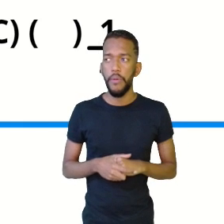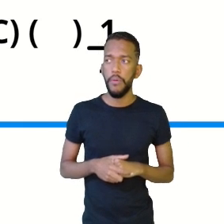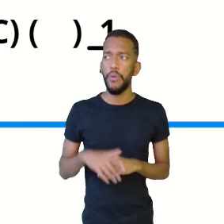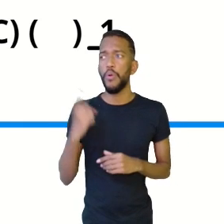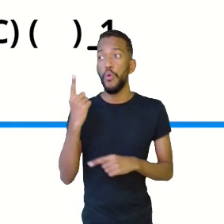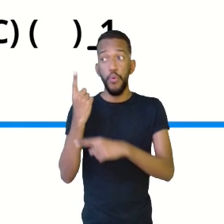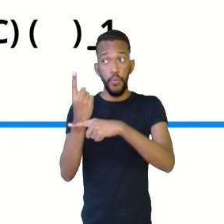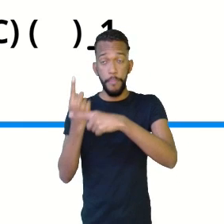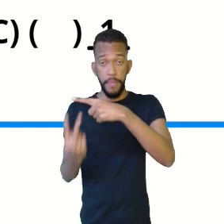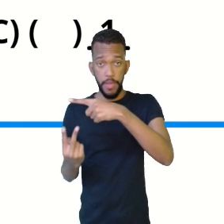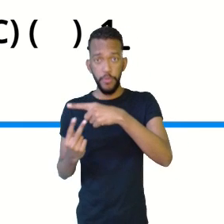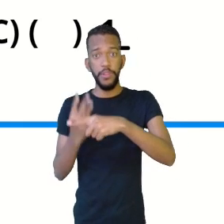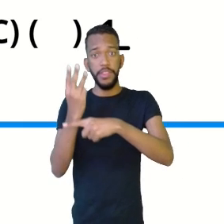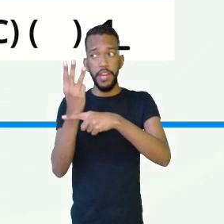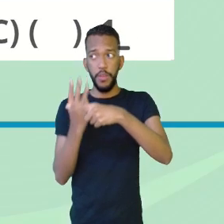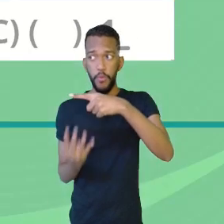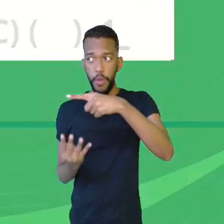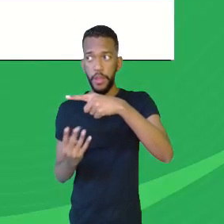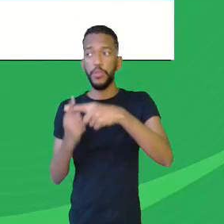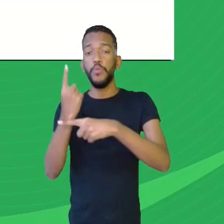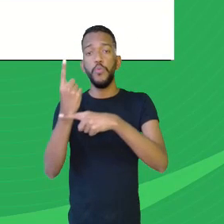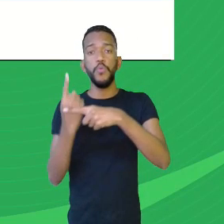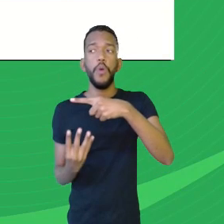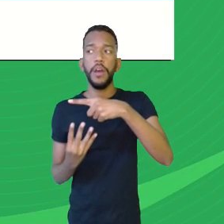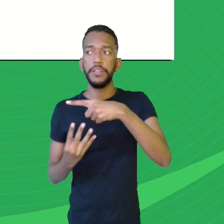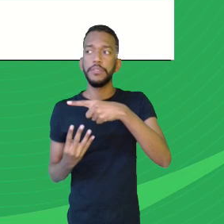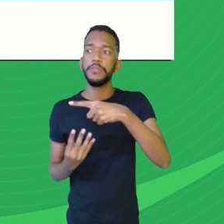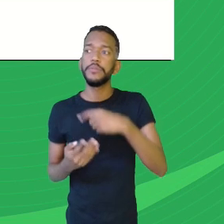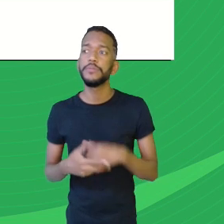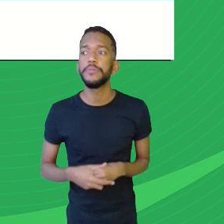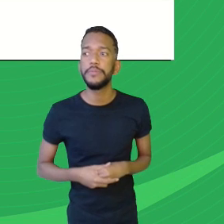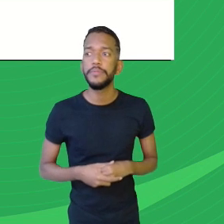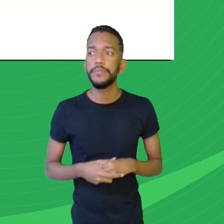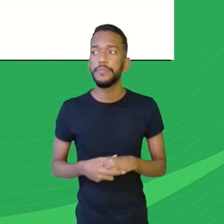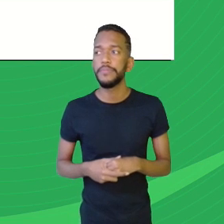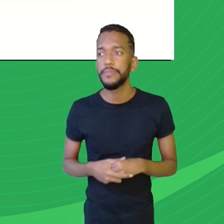1/2, 3/4 ou 1/4?